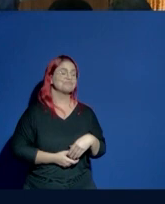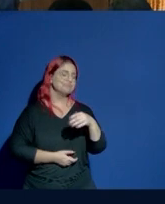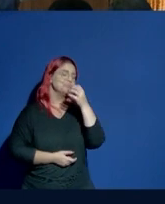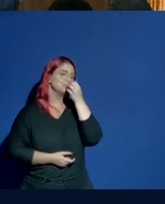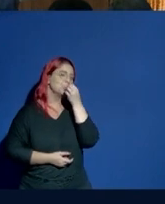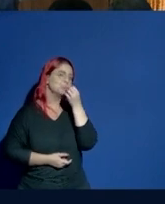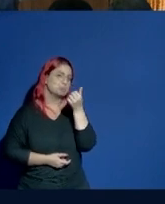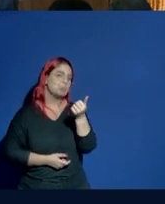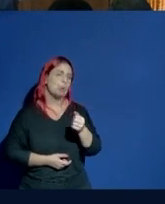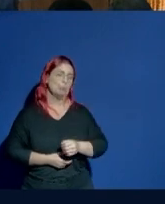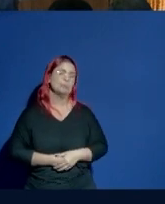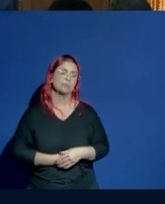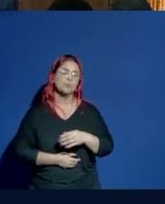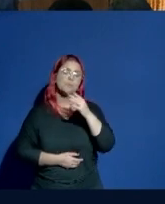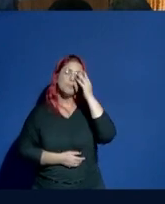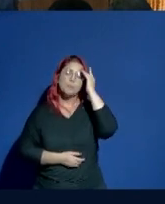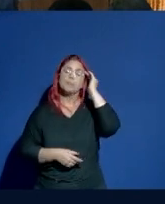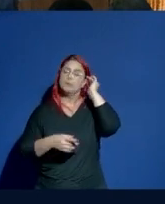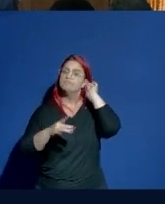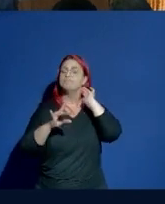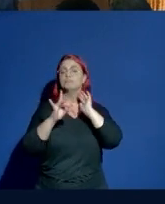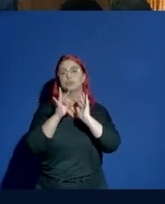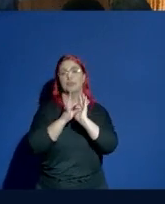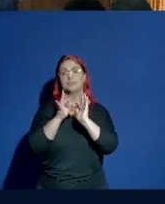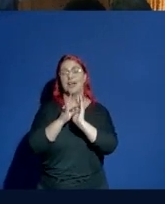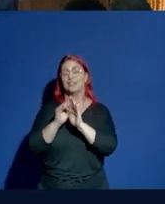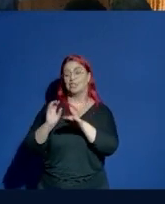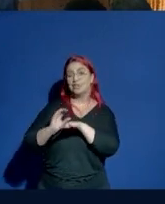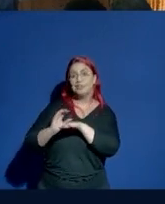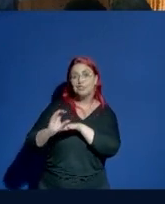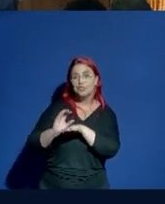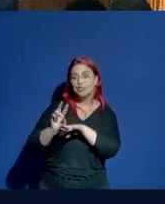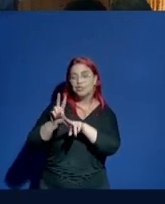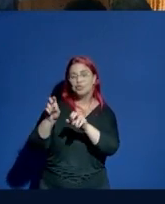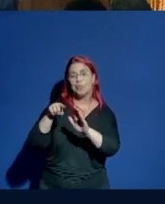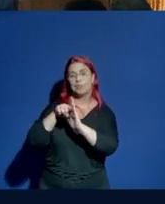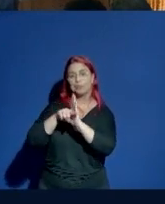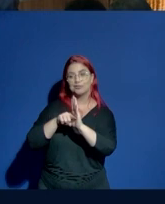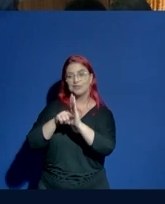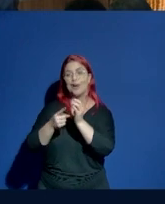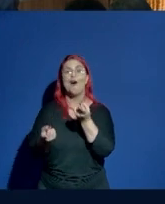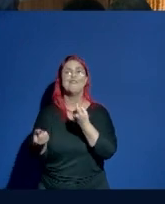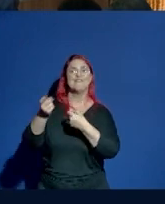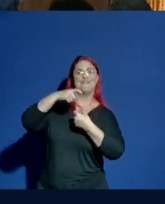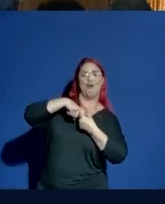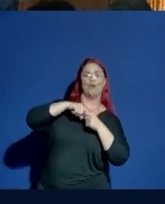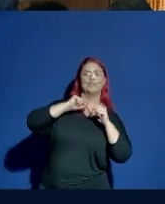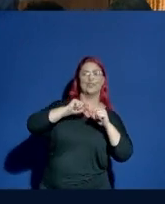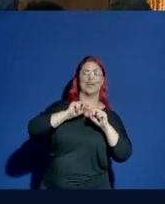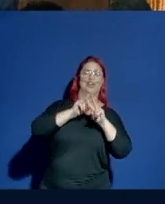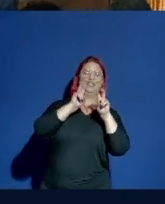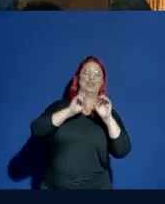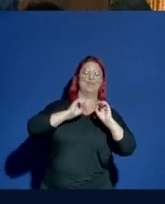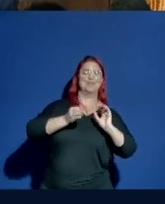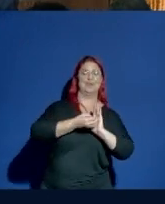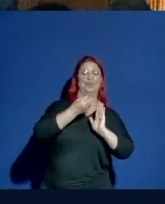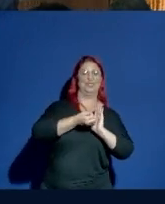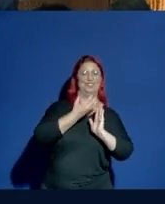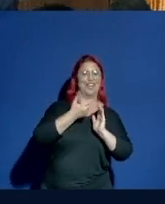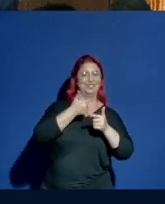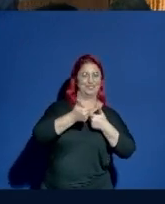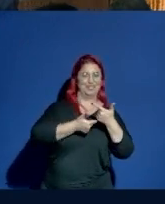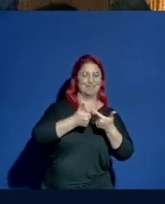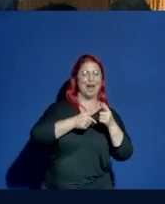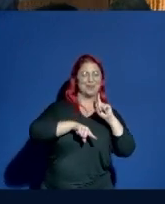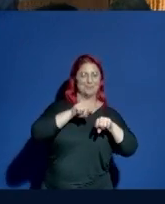fato, todo esse investimento em pesquisa, no final, se traduz em produtividade. E isso me remete a uma